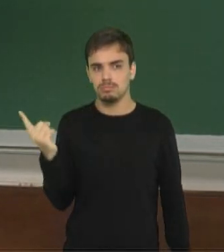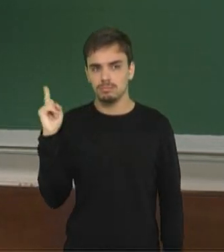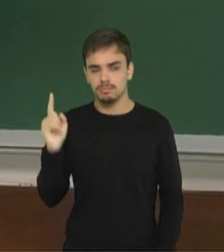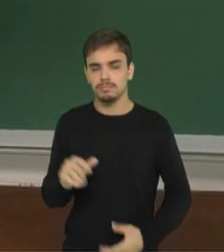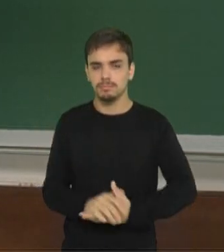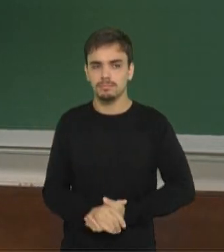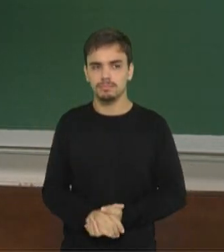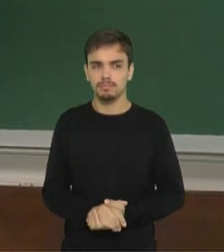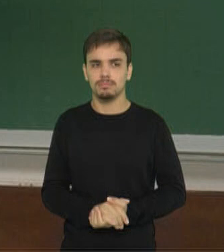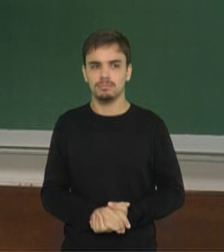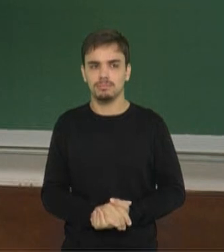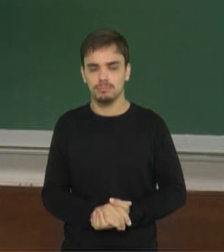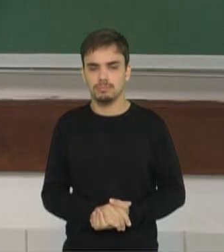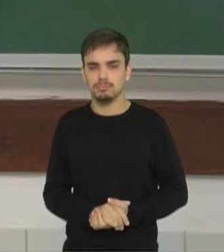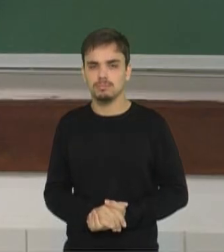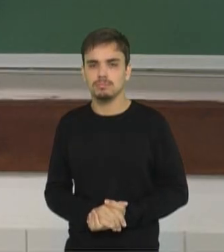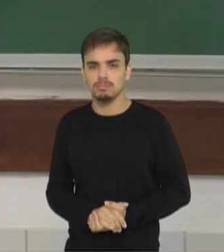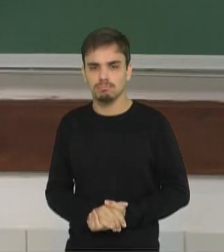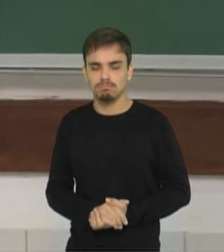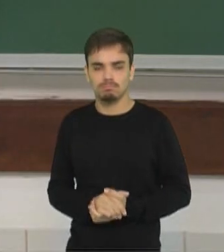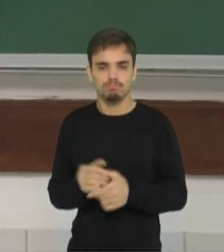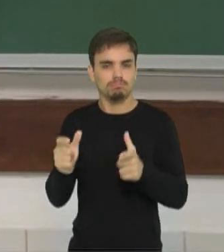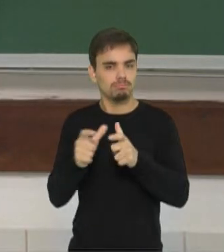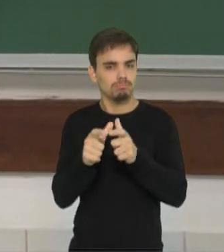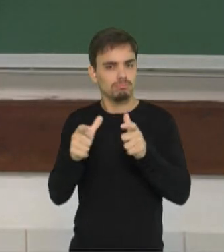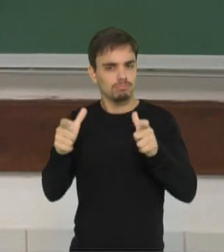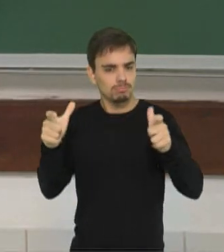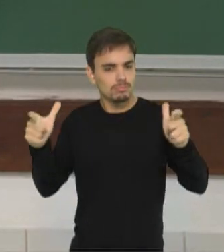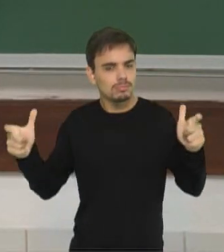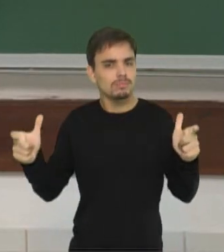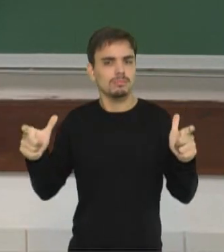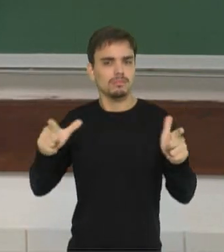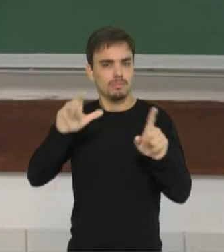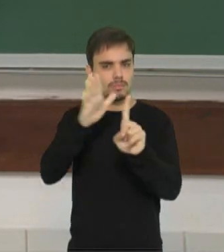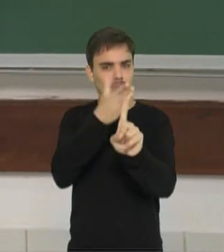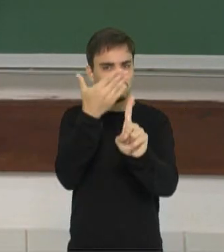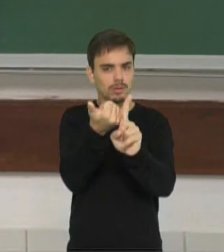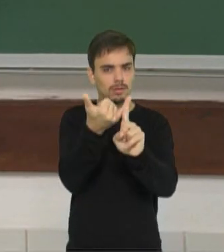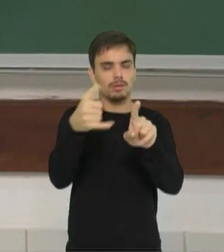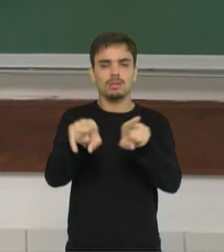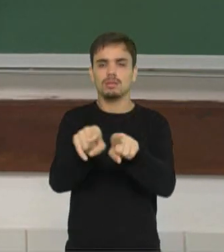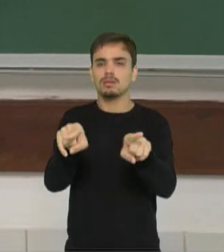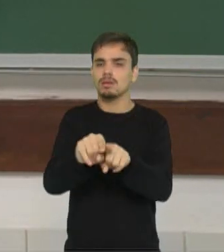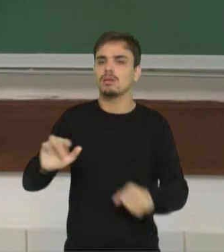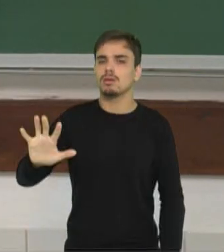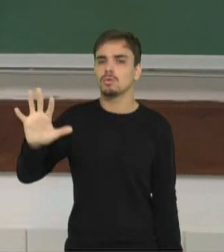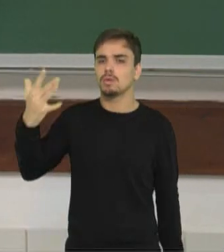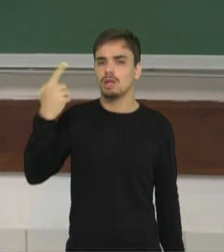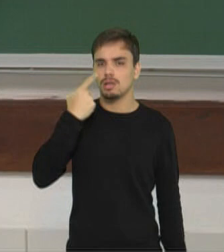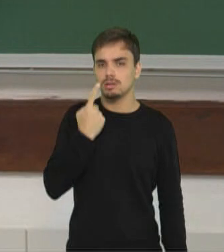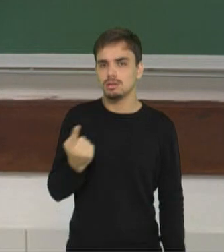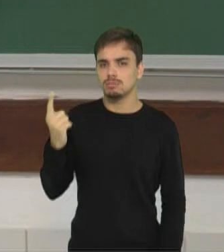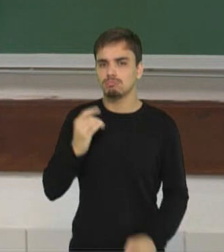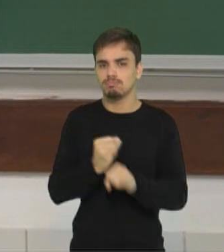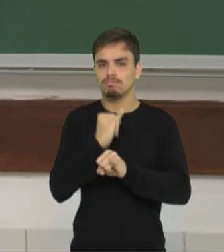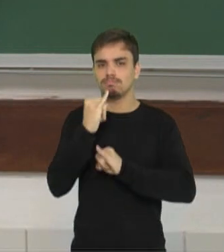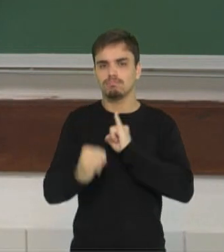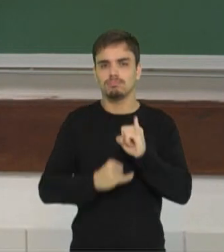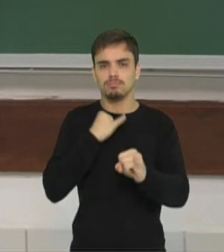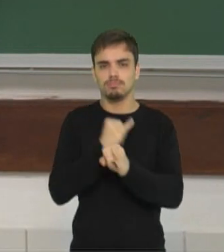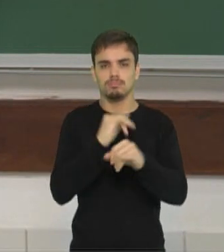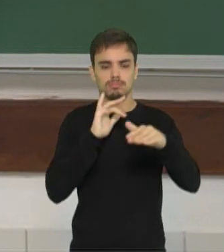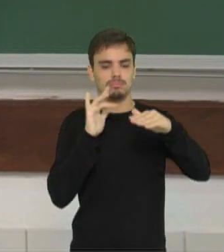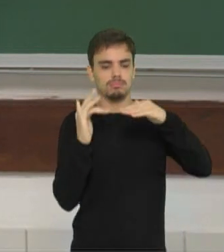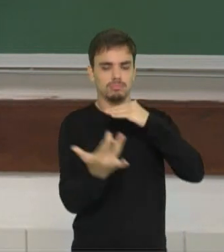digital forms of cyberbullying. A maioria dos bullyings online acontecem através das